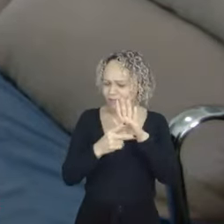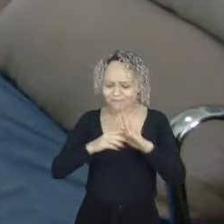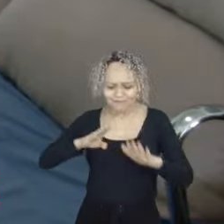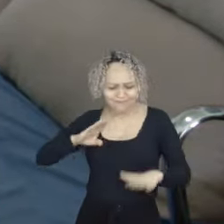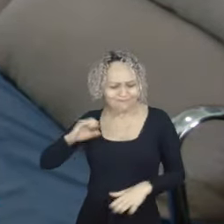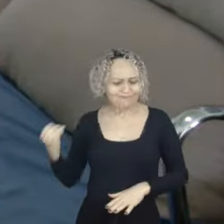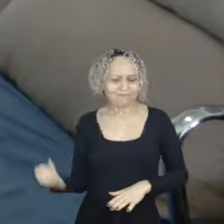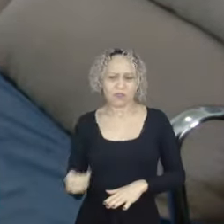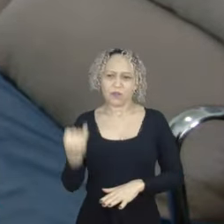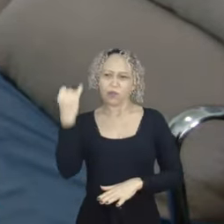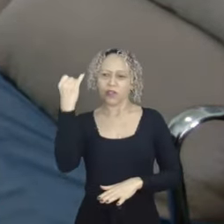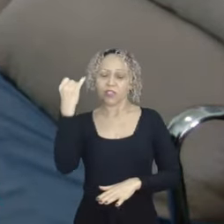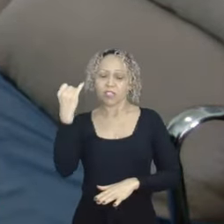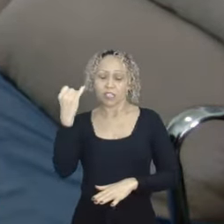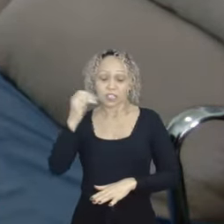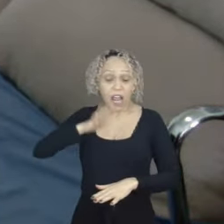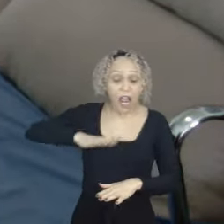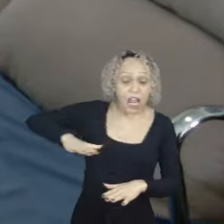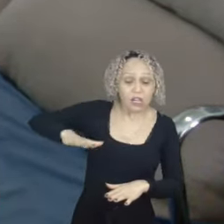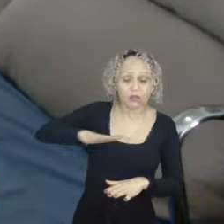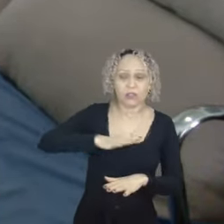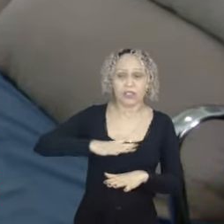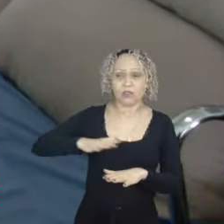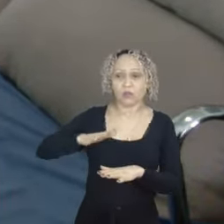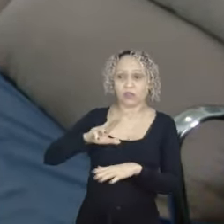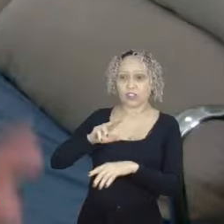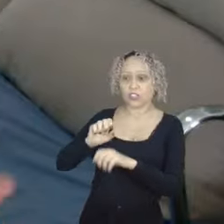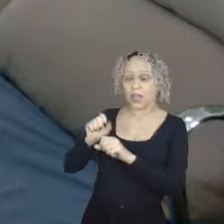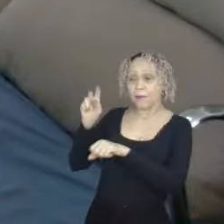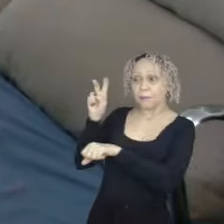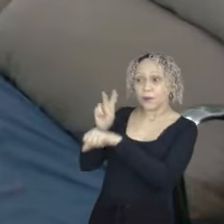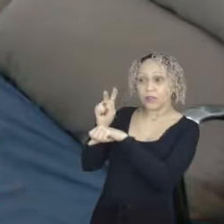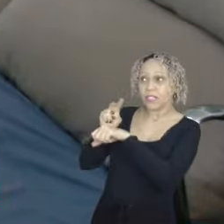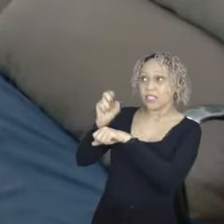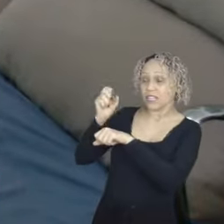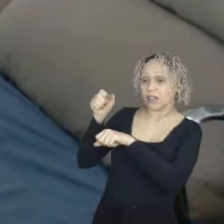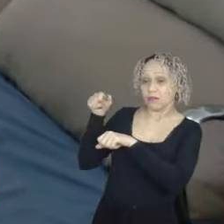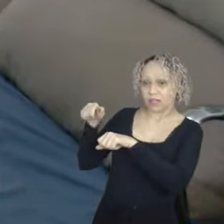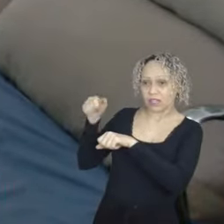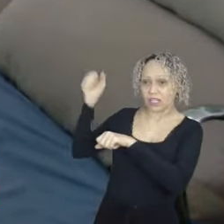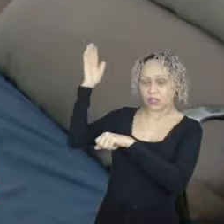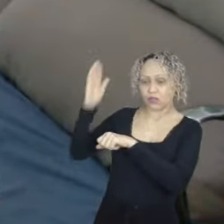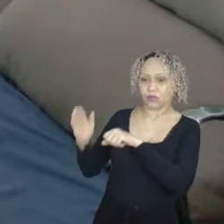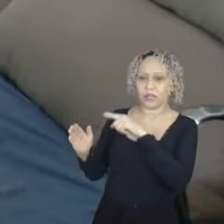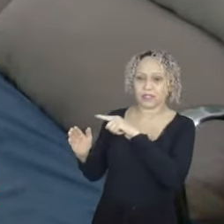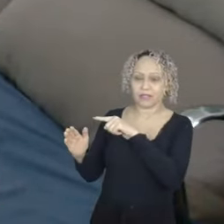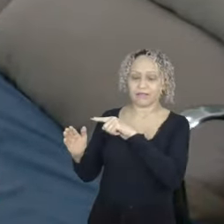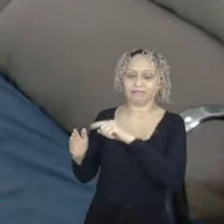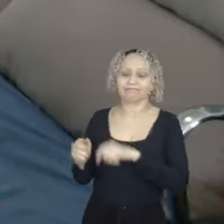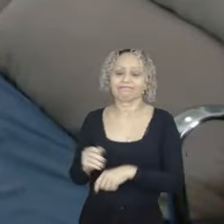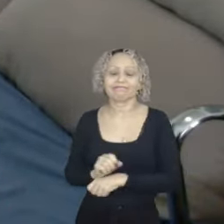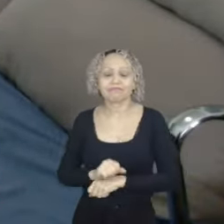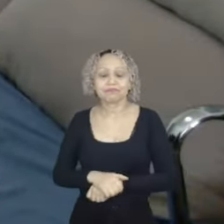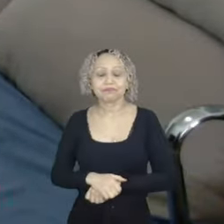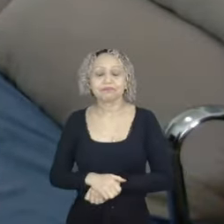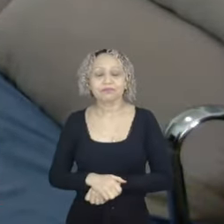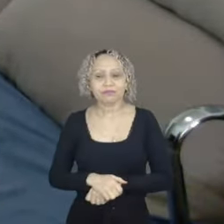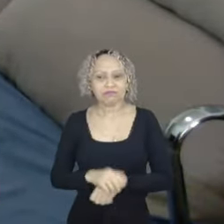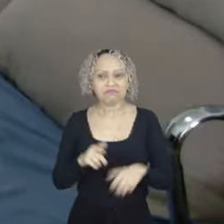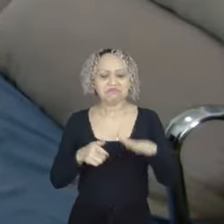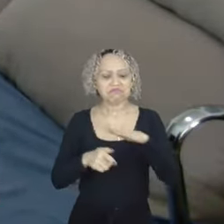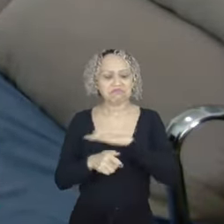setor de defesa. Então é uma coisa de bastante peso, né, para além das toneladas que esse submarino pesa. Né. De fato, é algo de